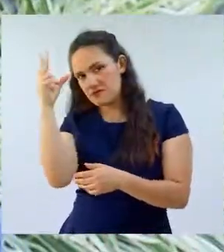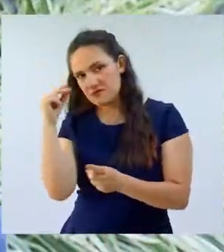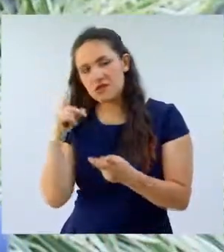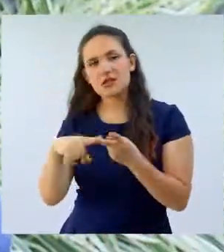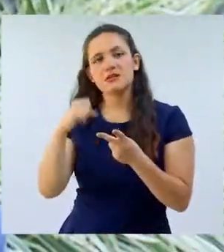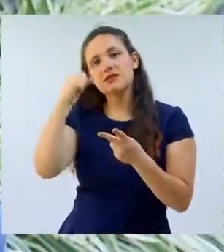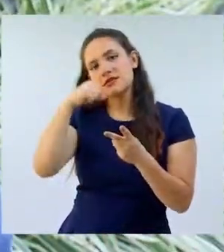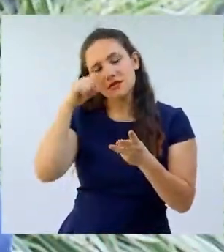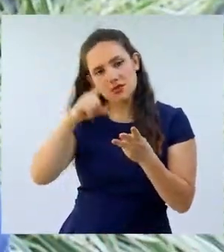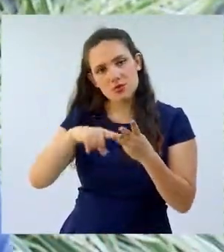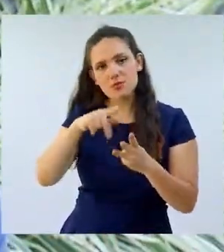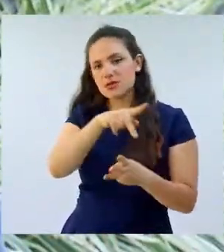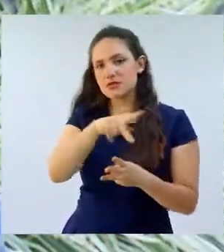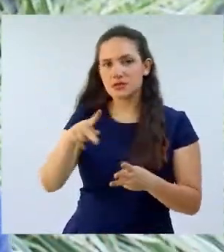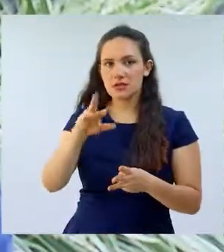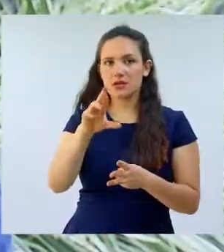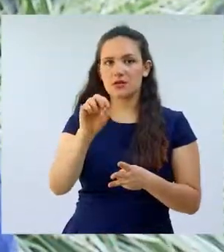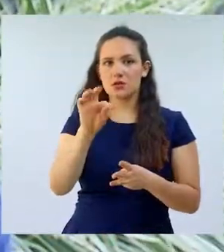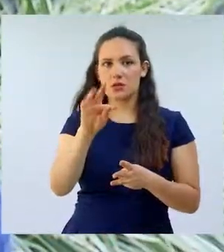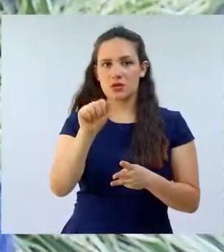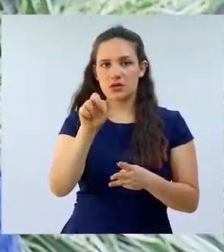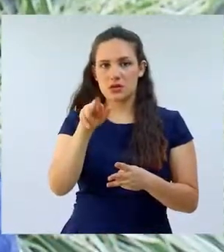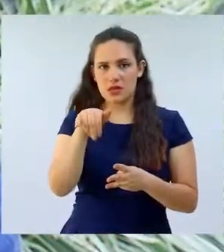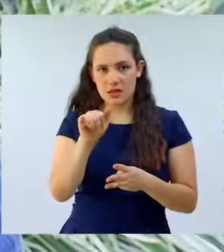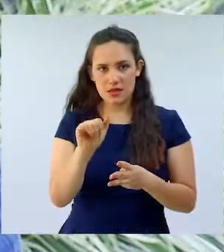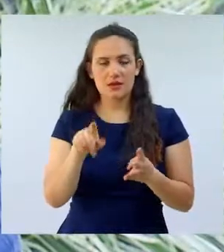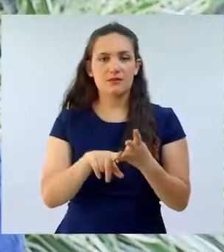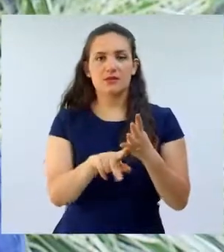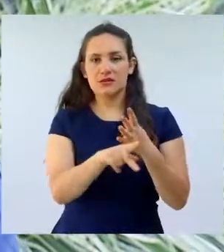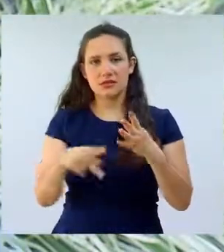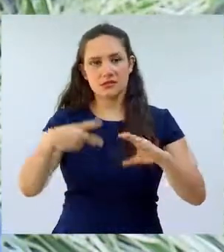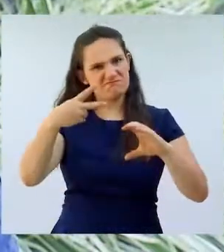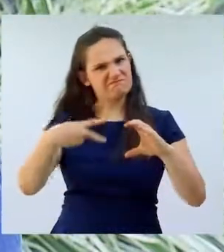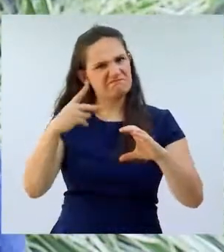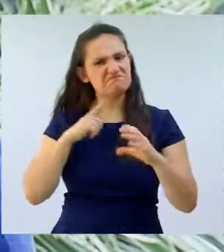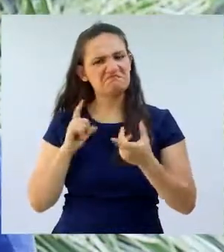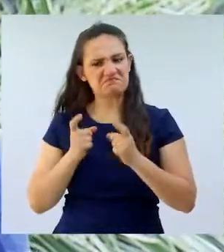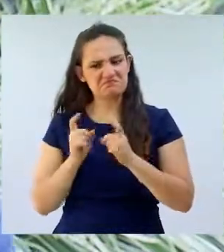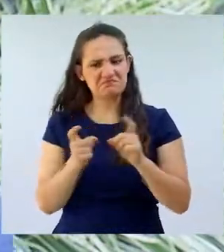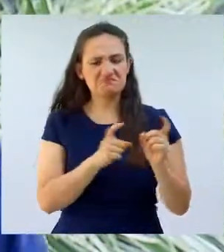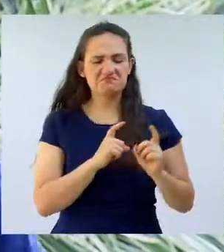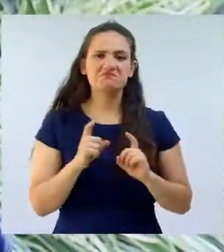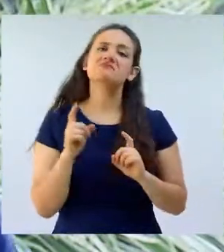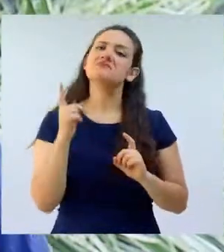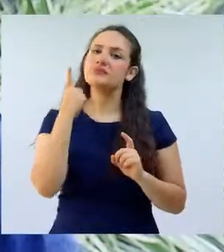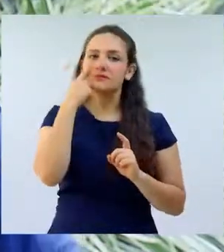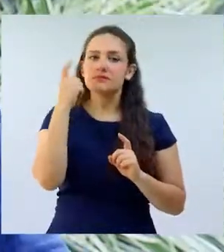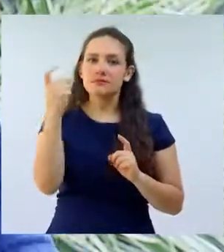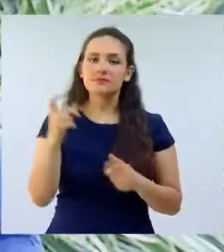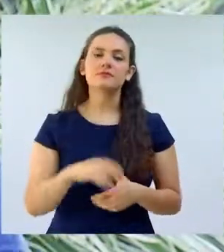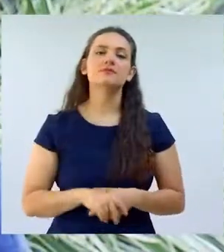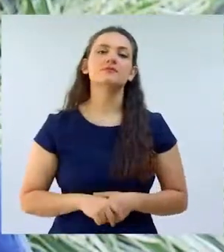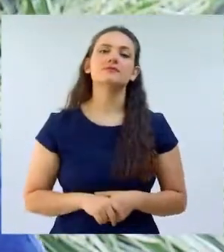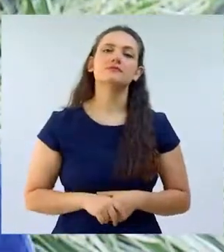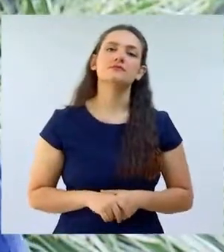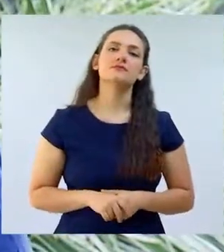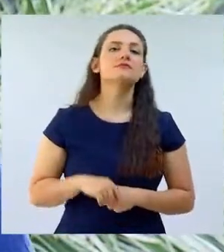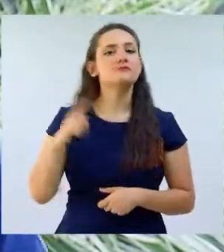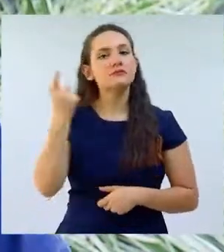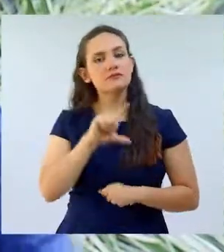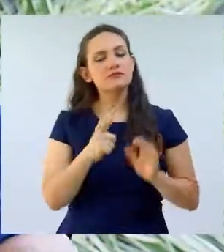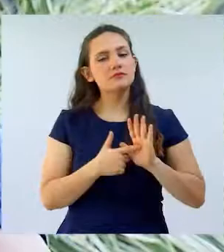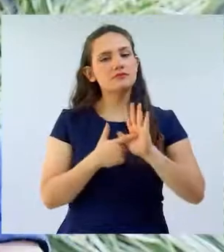prefeito, participou o senador, participou o presidente do Rotary, participou o presidente da Câmara dos Vereadores. Então foi uma reunião interessante,